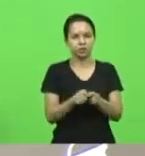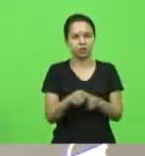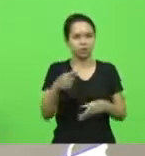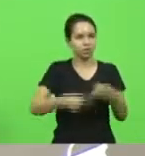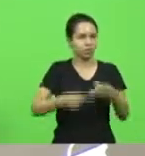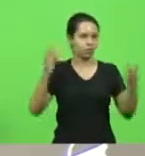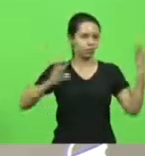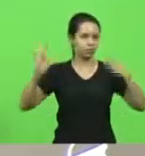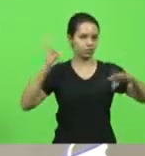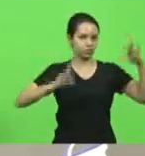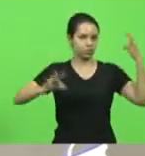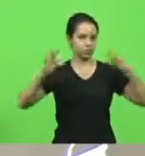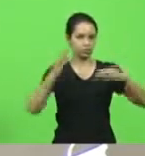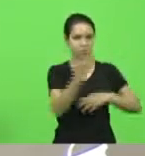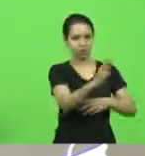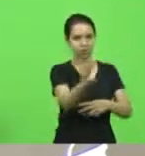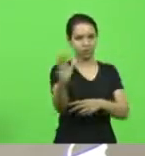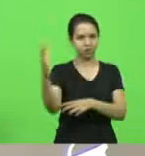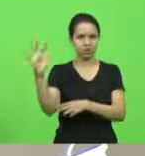Meio Ambiente. Em discussão?